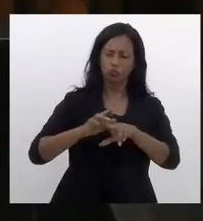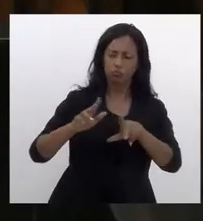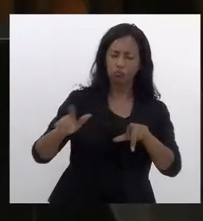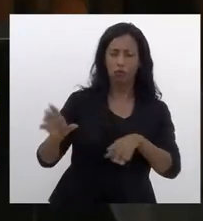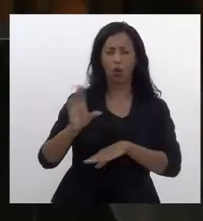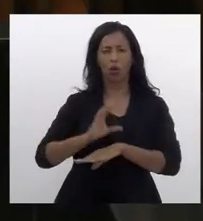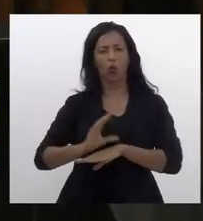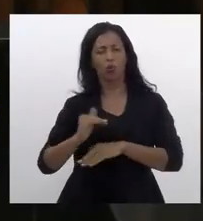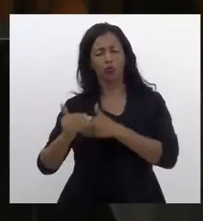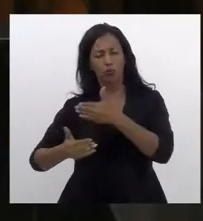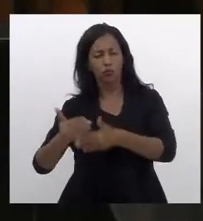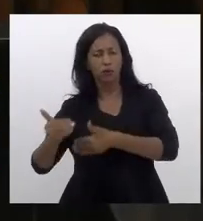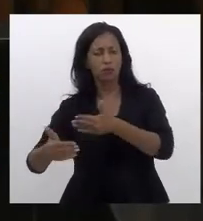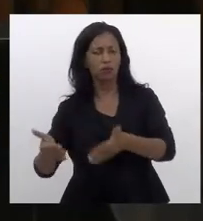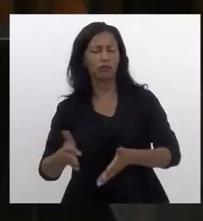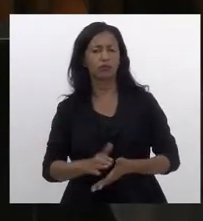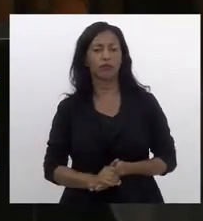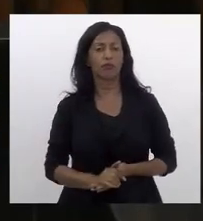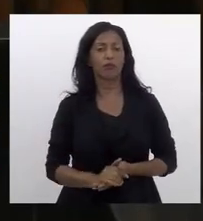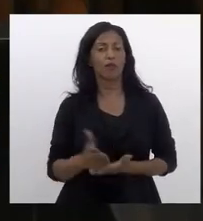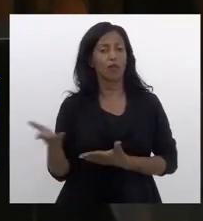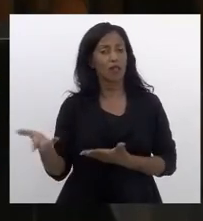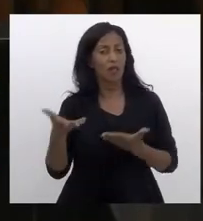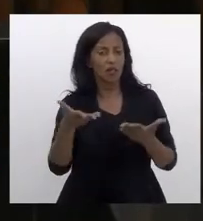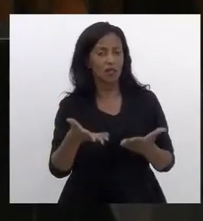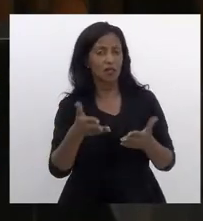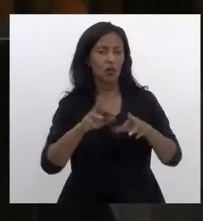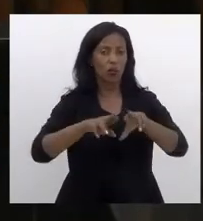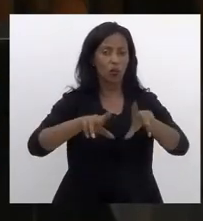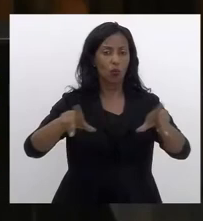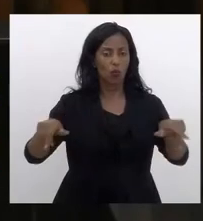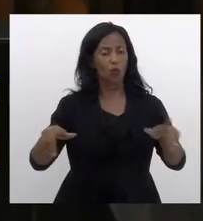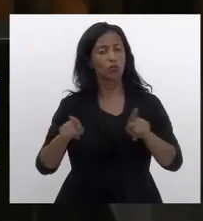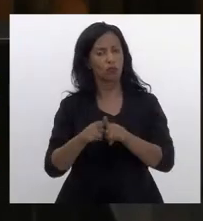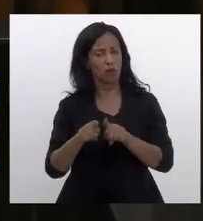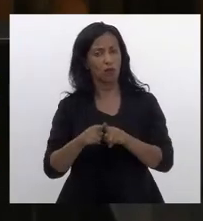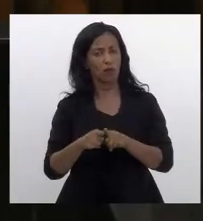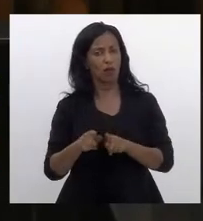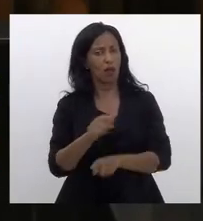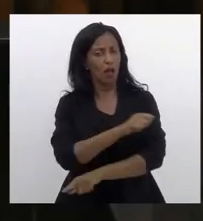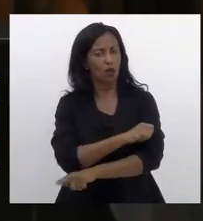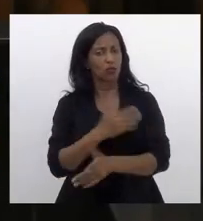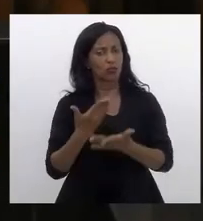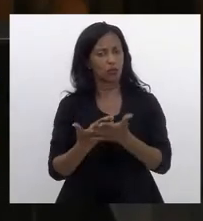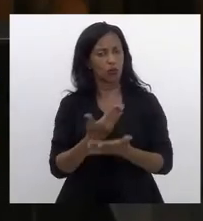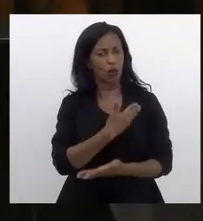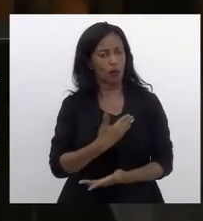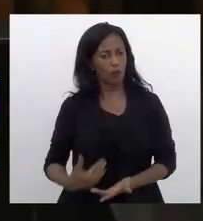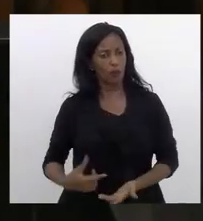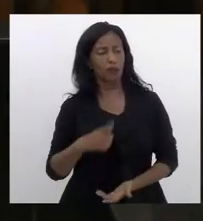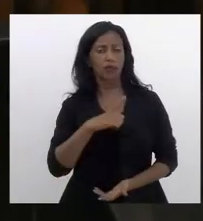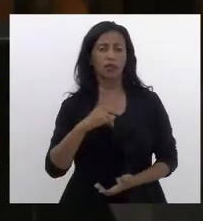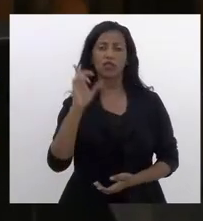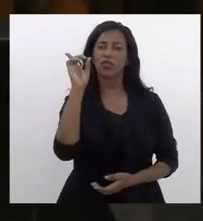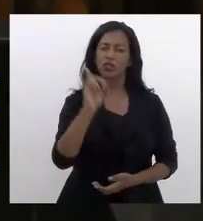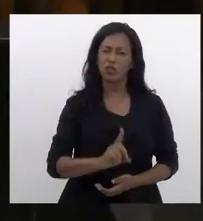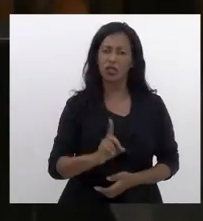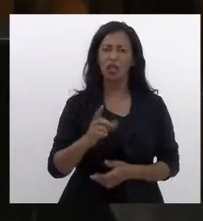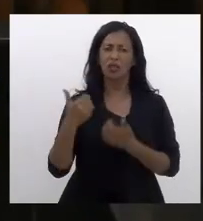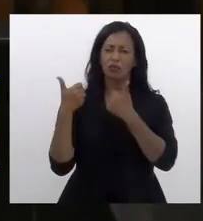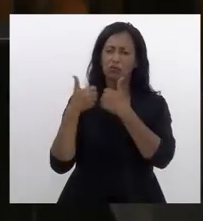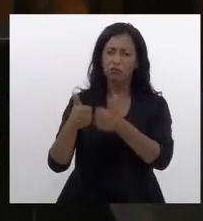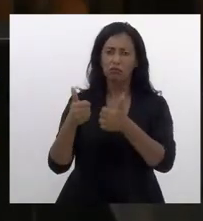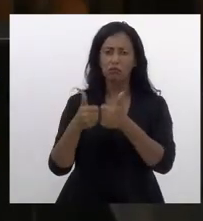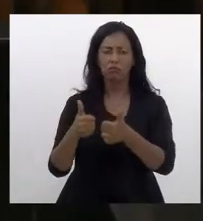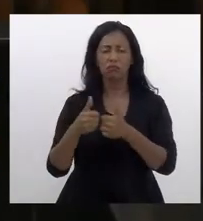estudantes do curso subsequente, que, assim como os demais estudantes da escola pública, têm no direito ao transporte um direito